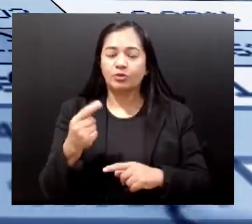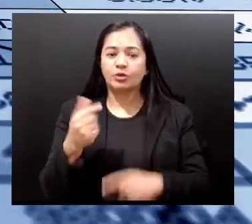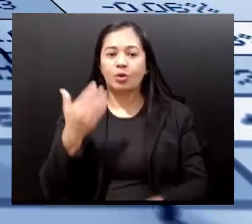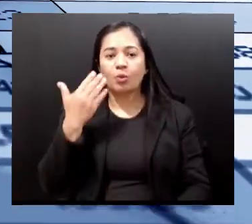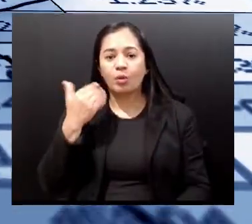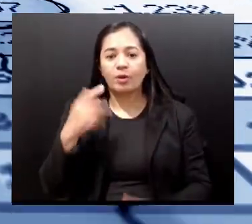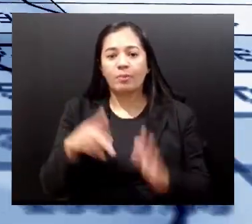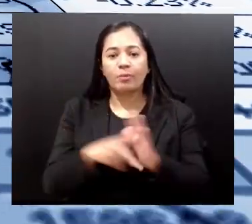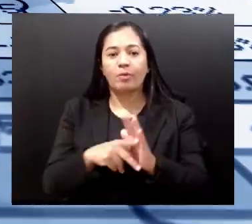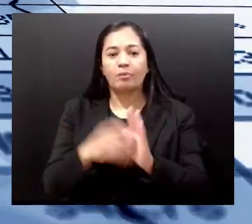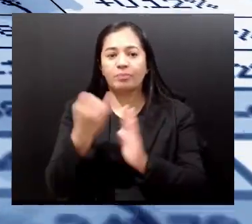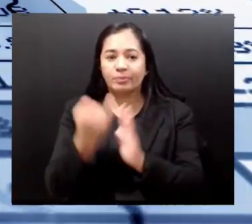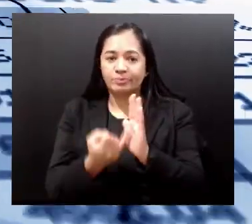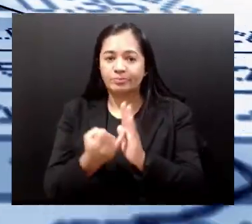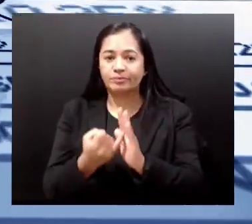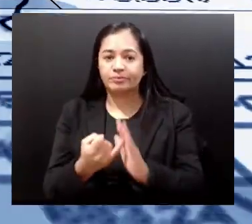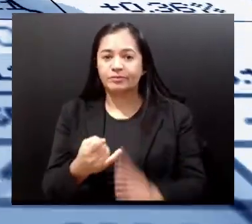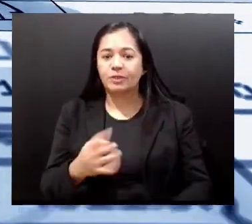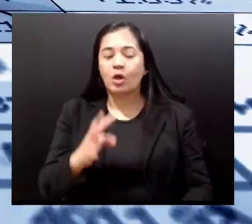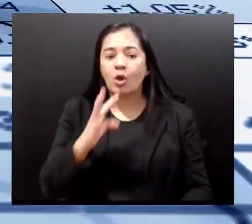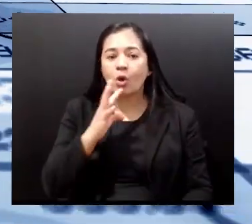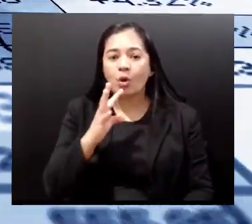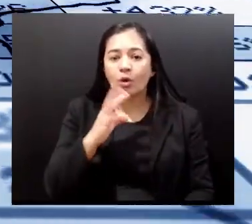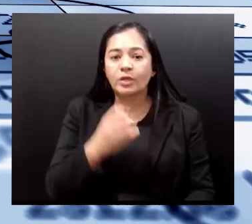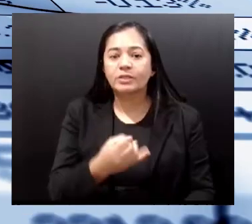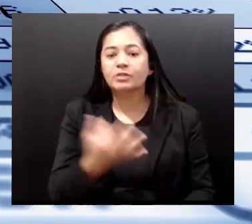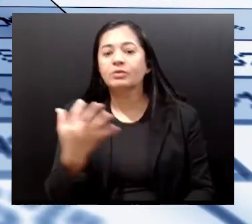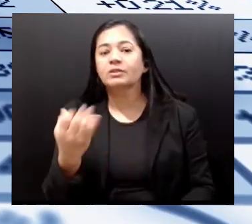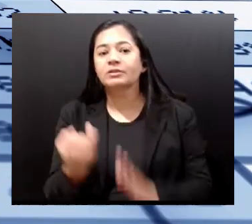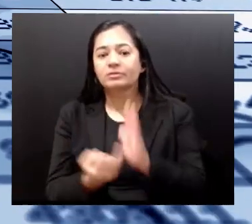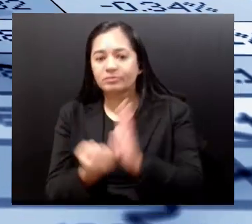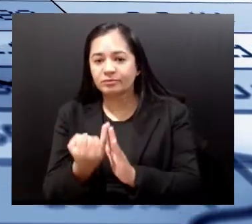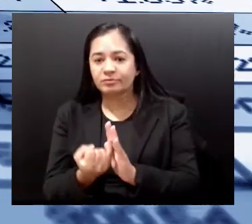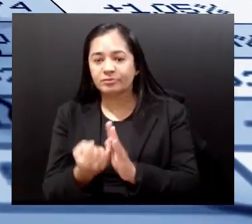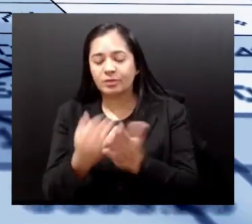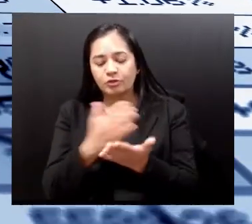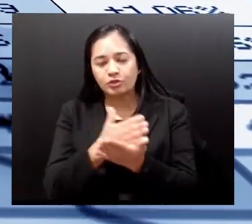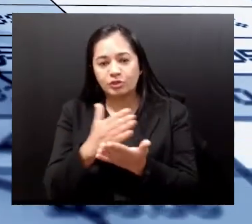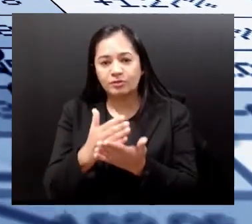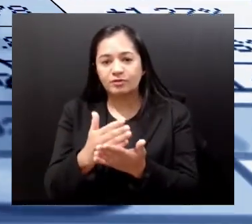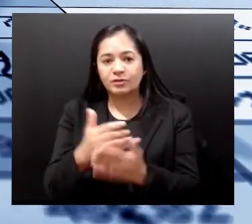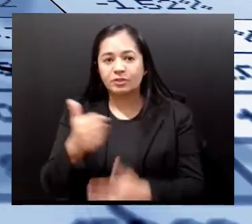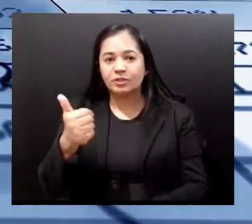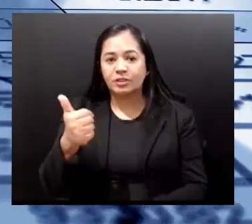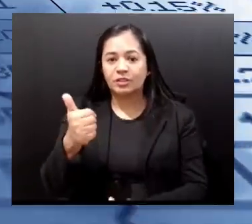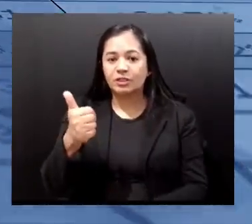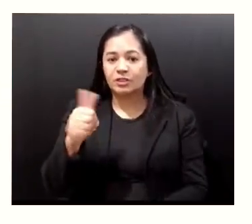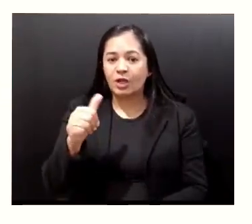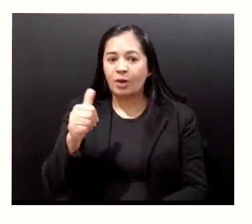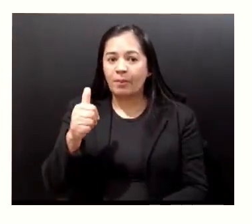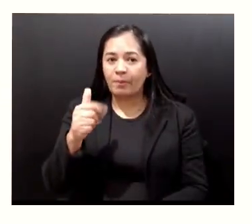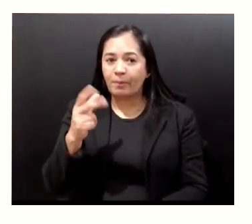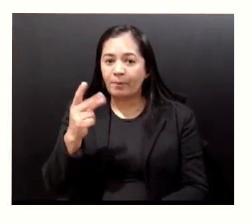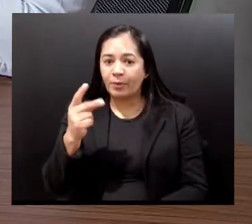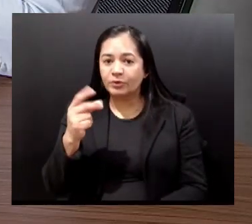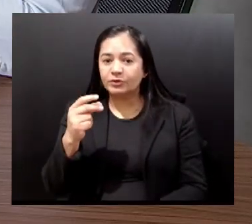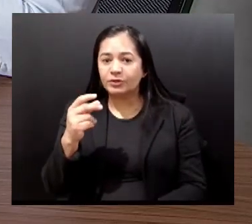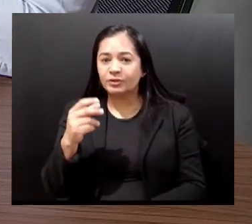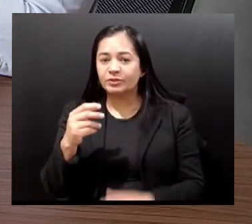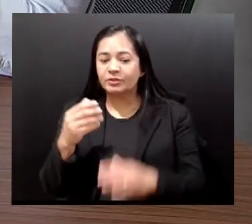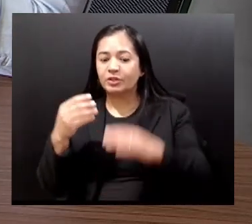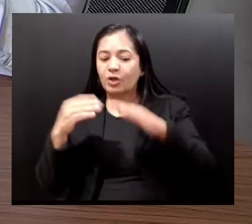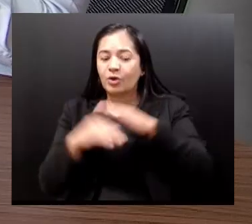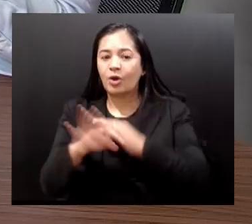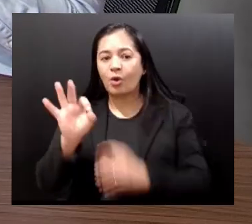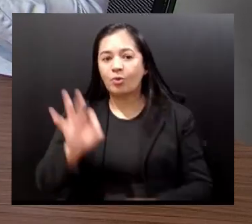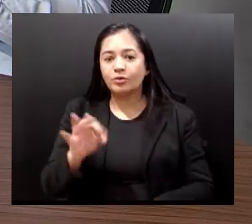número. Conheça quanto está a inflação, divida por 12 esse número e coloque esse númerozinho, incremente esse percentual no seu orçamento.